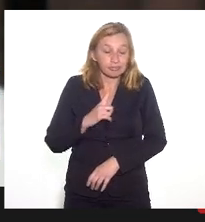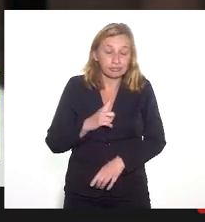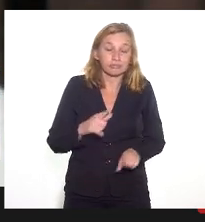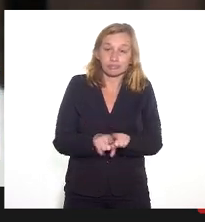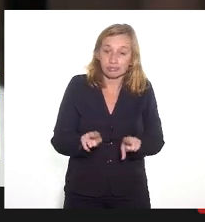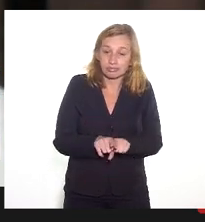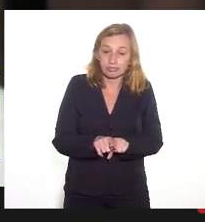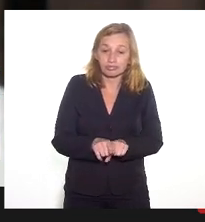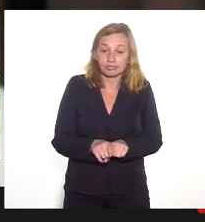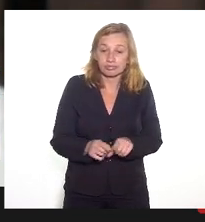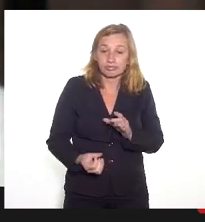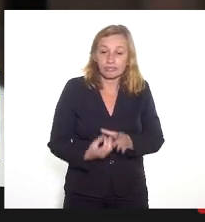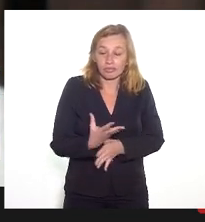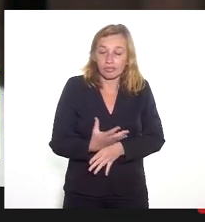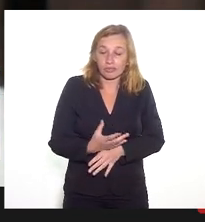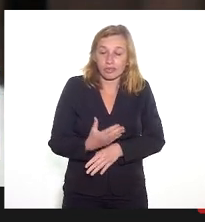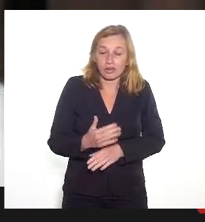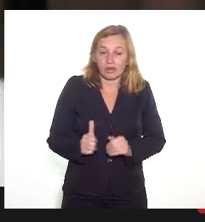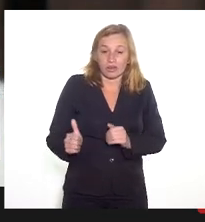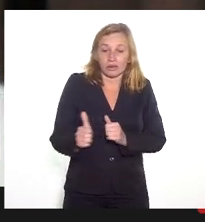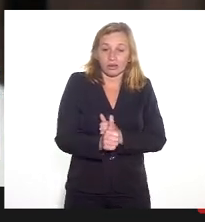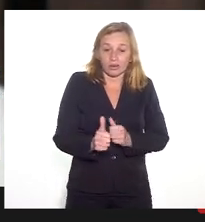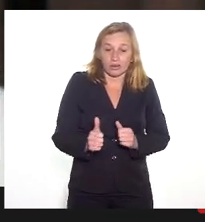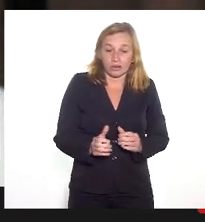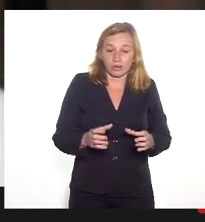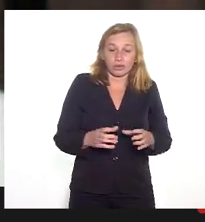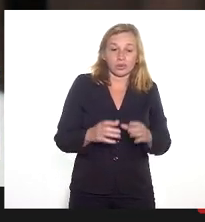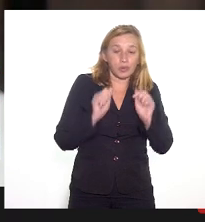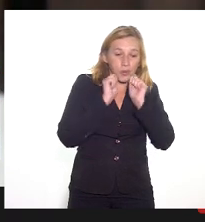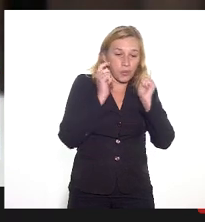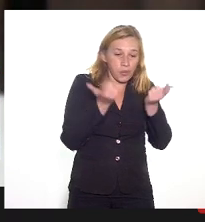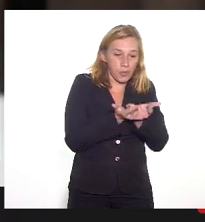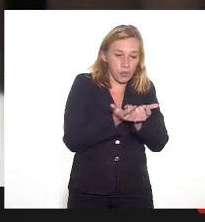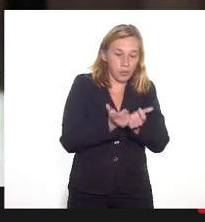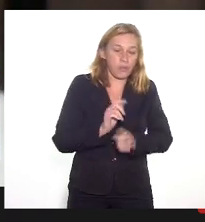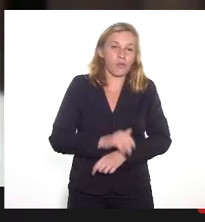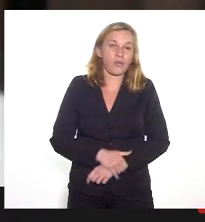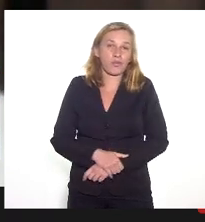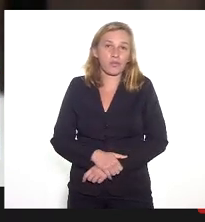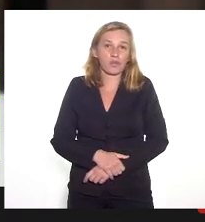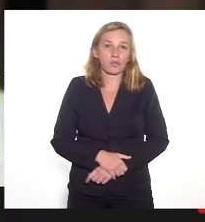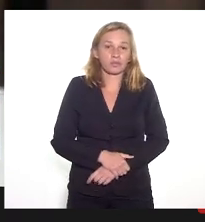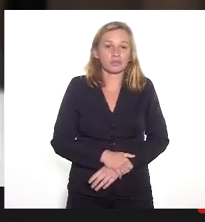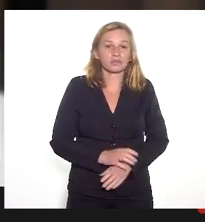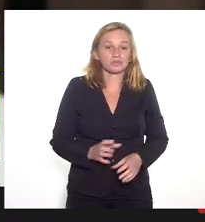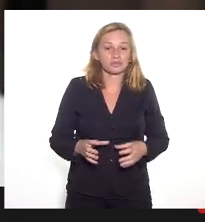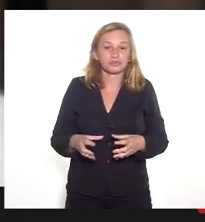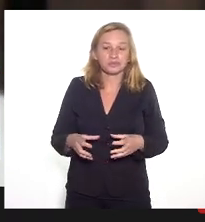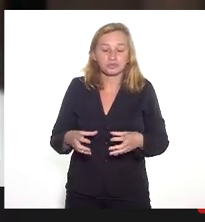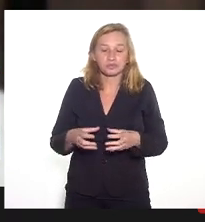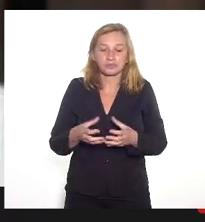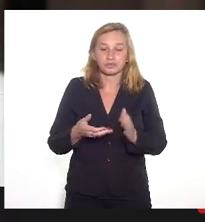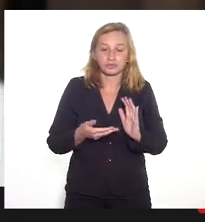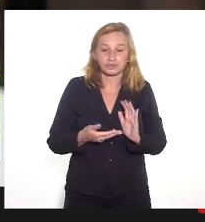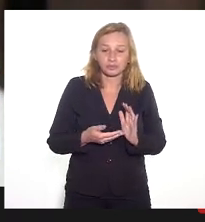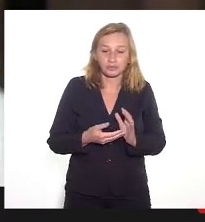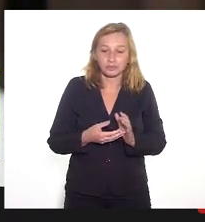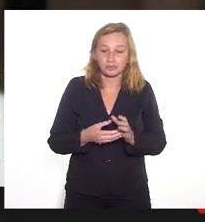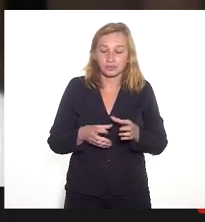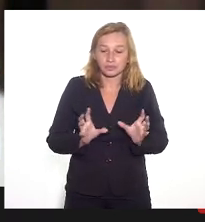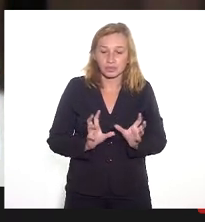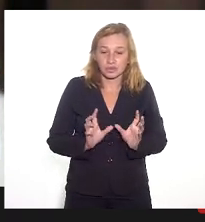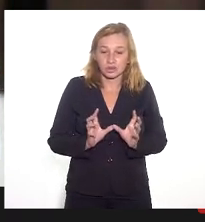estamos reconstruindo essa frente parlamentar na Alerj, estamos construindo várias frentes parlamentares nas câmaras municipais. Aliás, amanhã aproveito